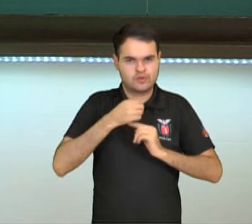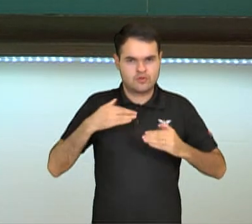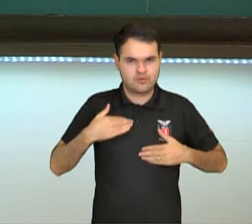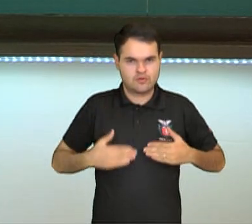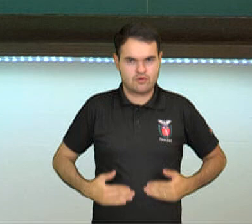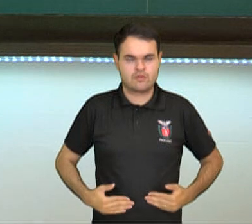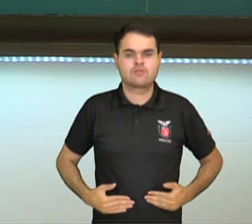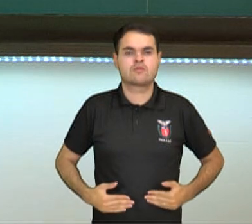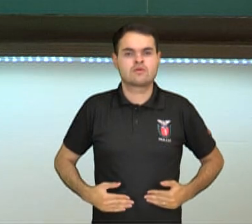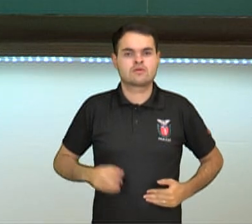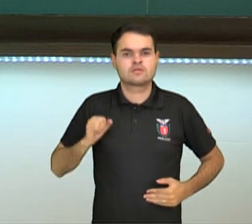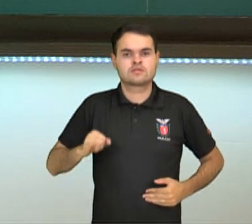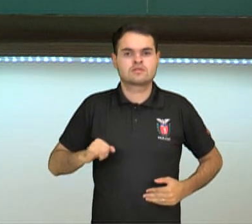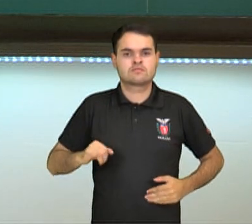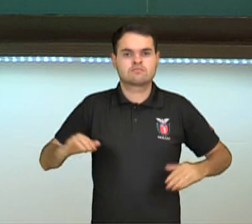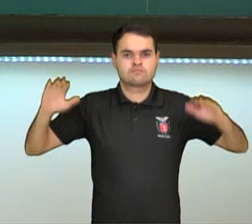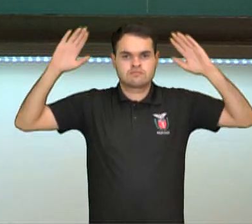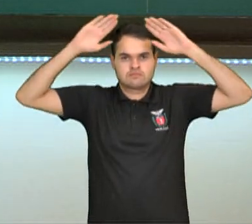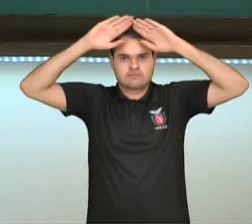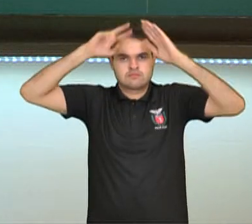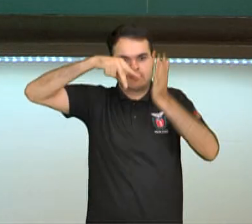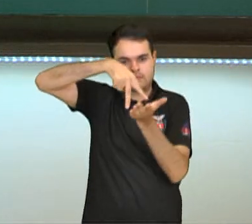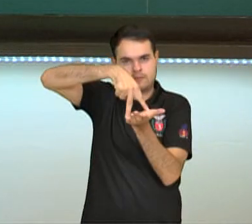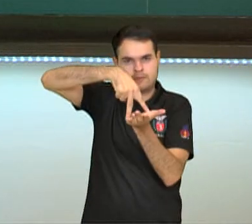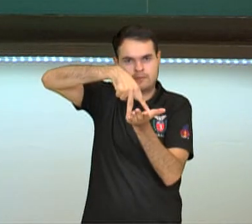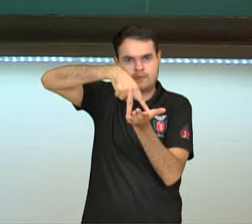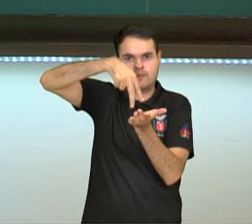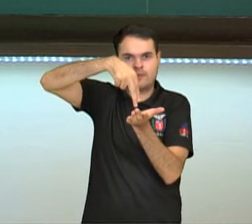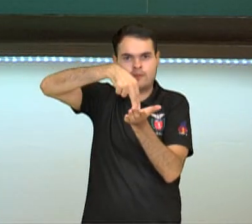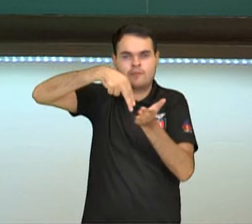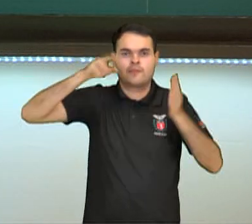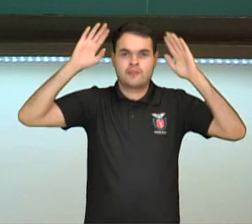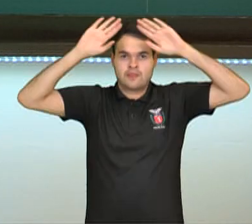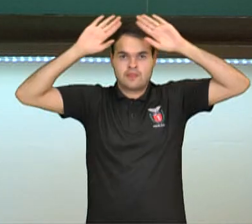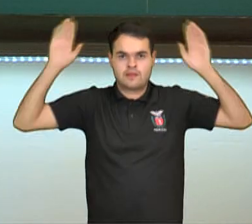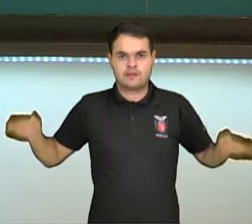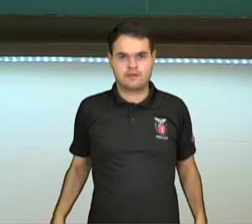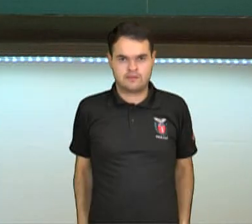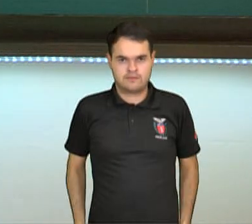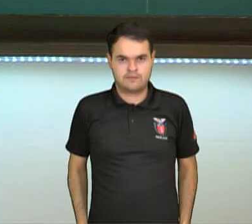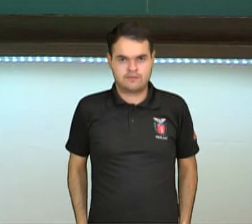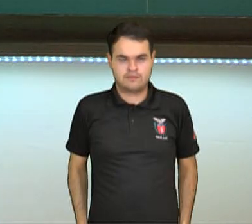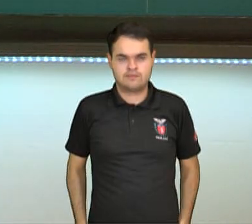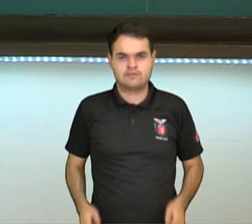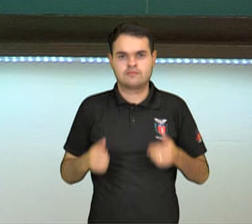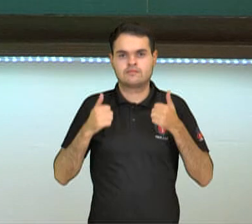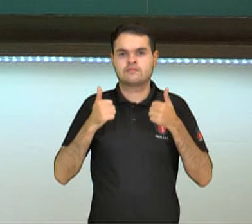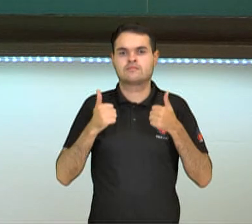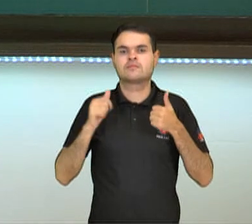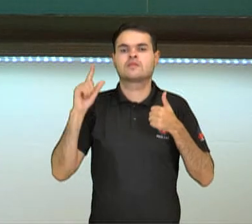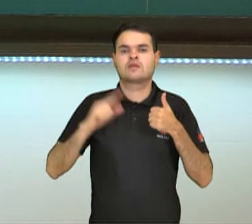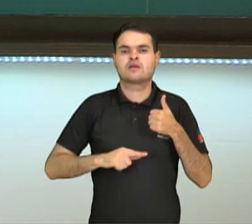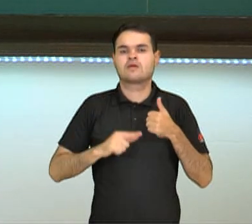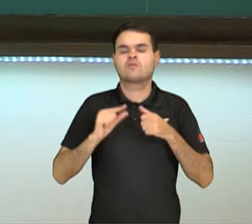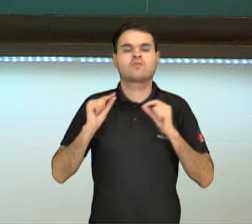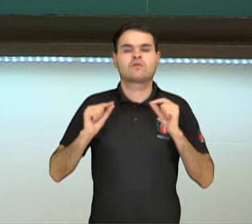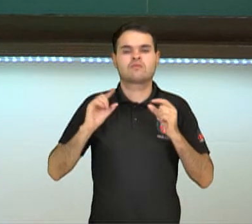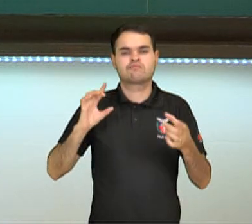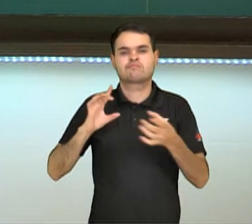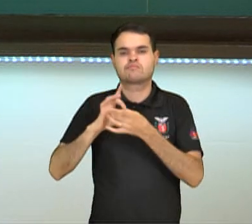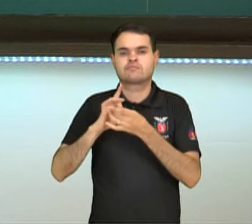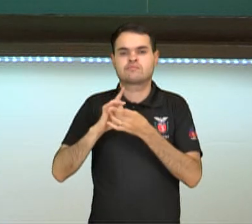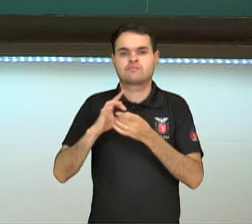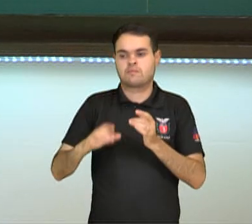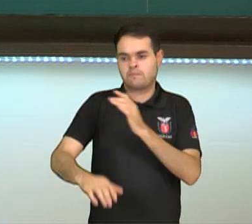estão afastados, o braço está lá em cima. Quando os meus pés estão unidos, o braço está aqui embaixo. E é um exercício que envolve